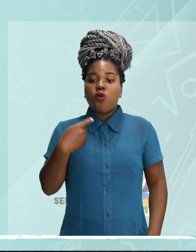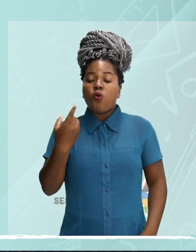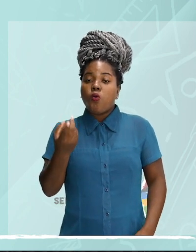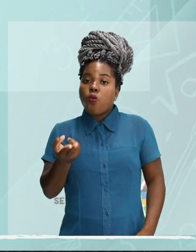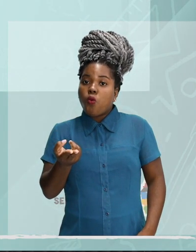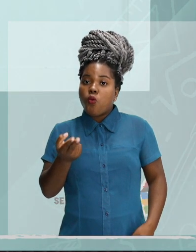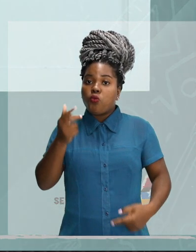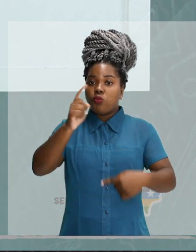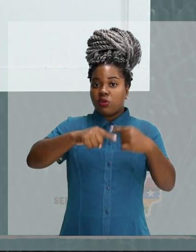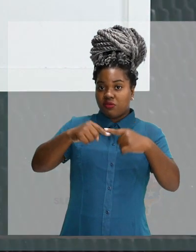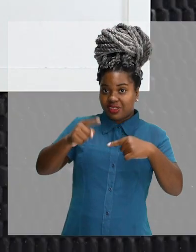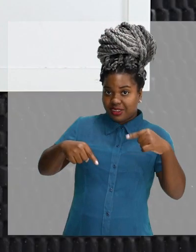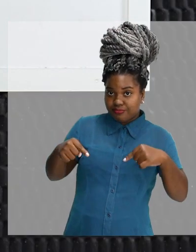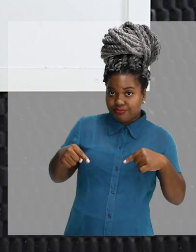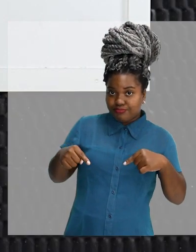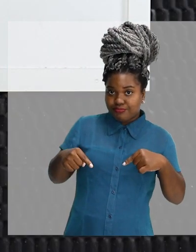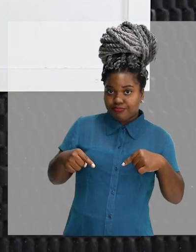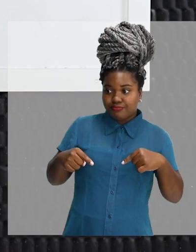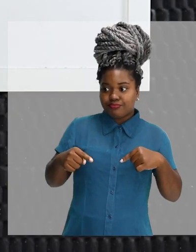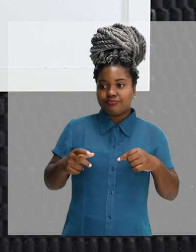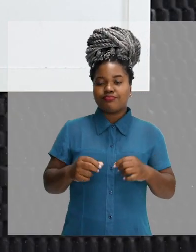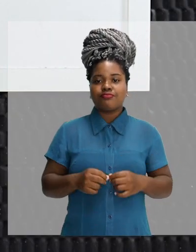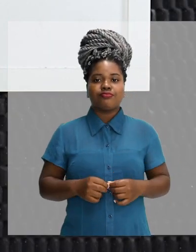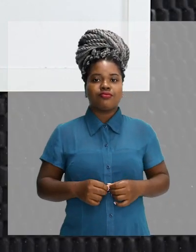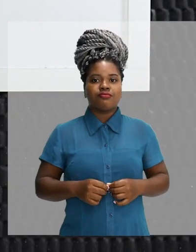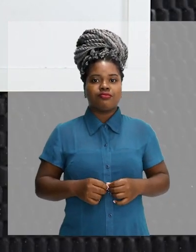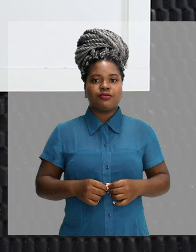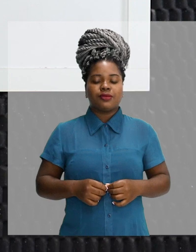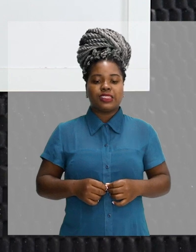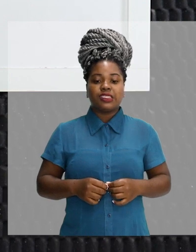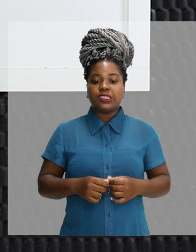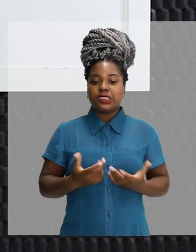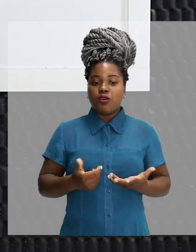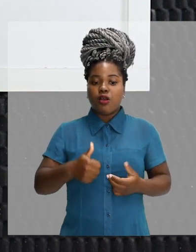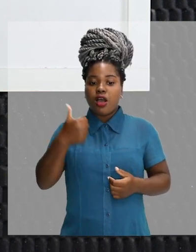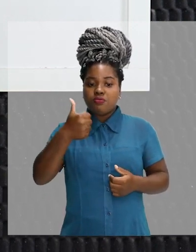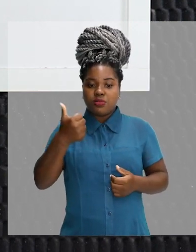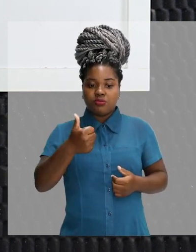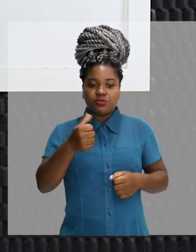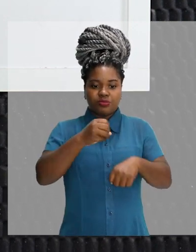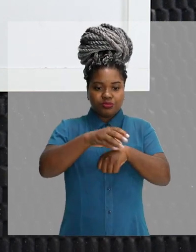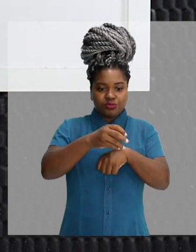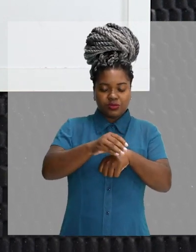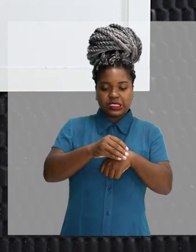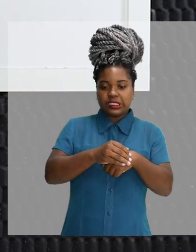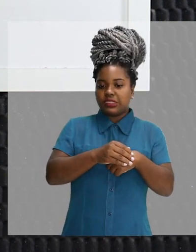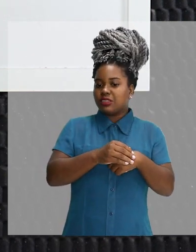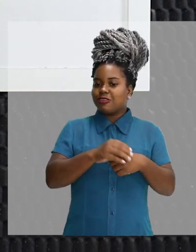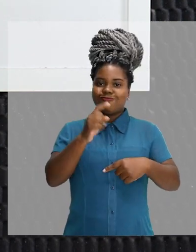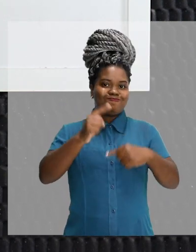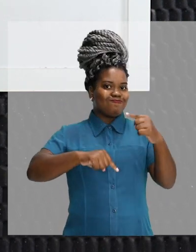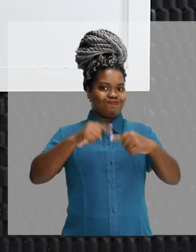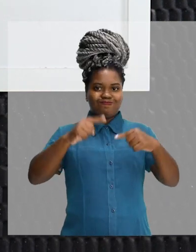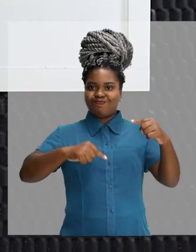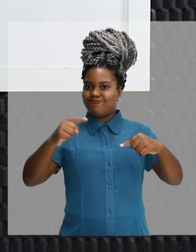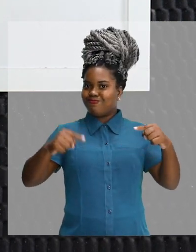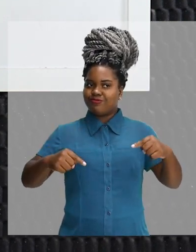com o módulo, né? Certo? A primeira coisa que a gente vai saber é que não vai variar com o módulo. O módulo ele é o mesmo, ele sempre